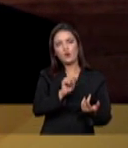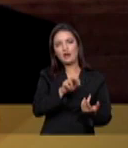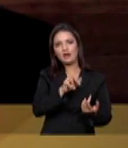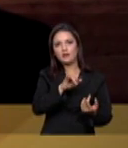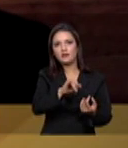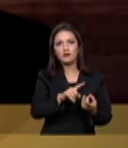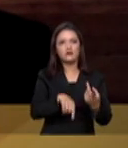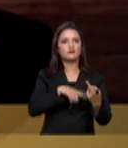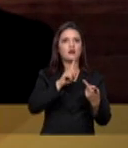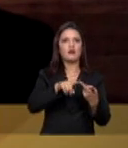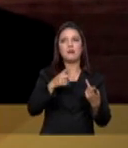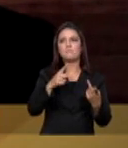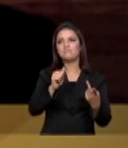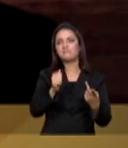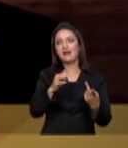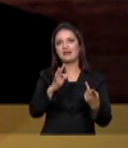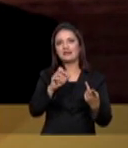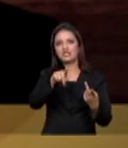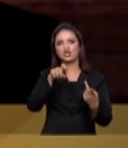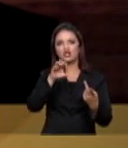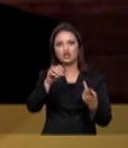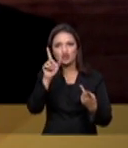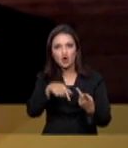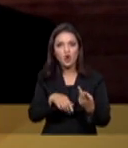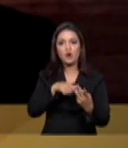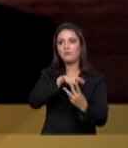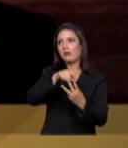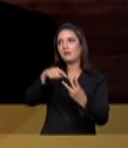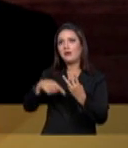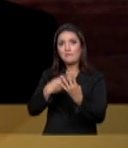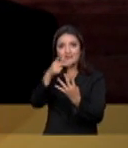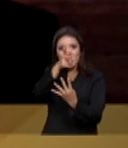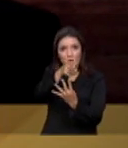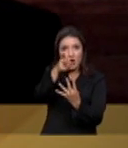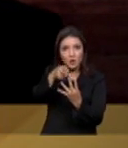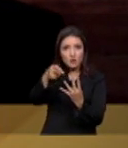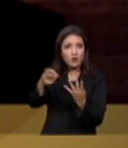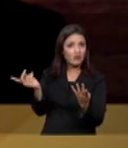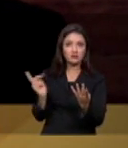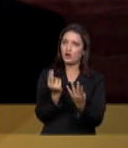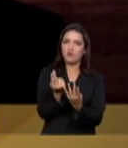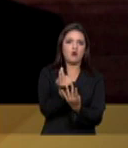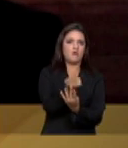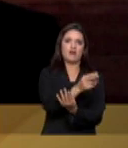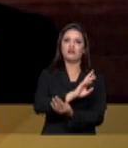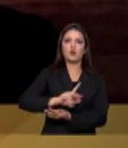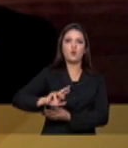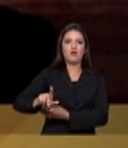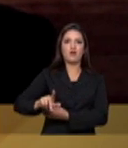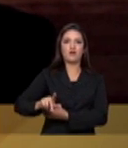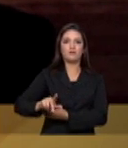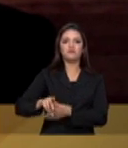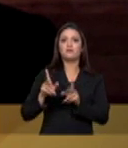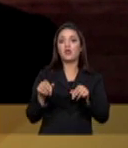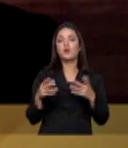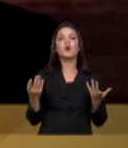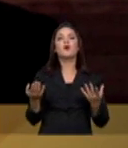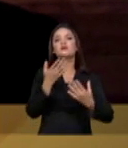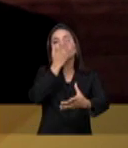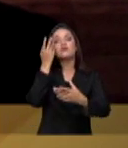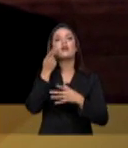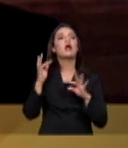esta ordem de compressão Com todo o respeito que chama todos de índios